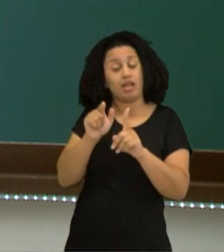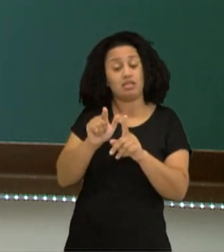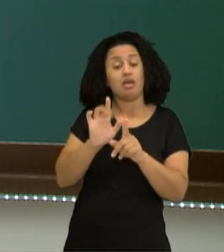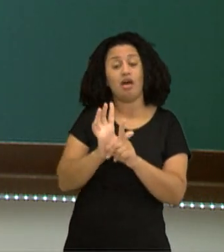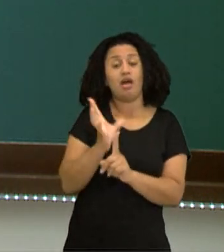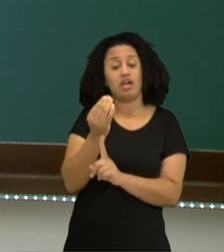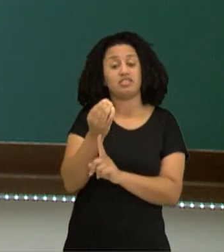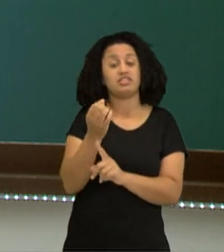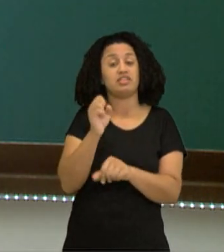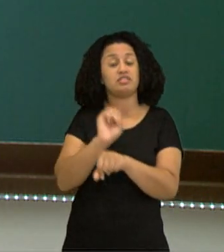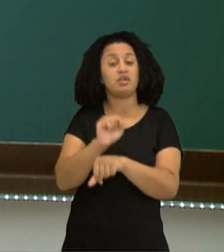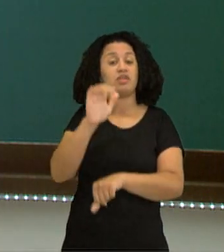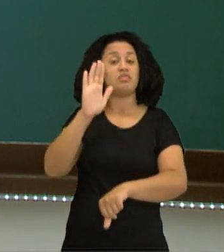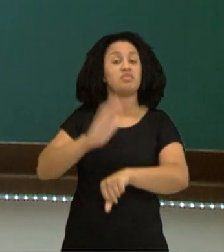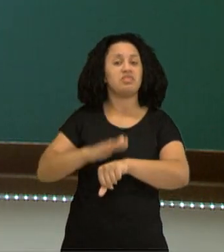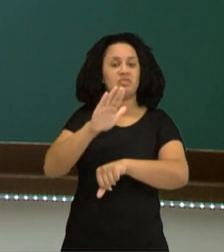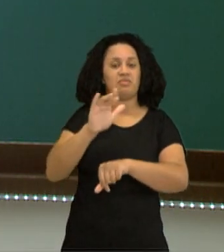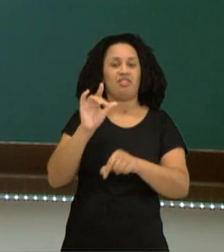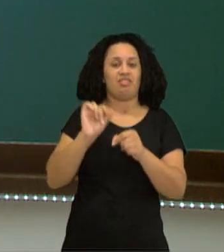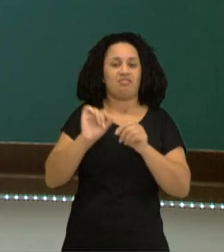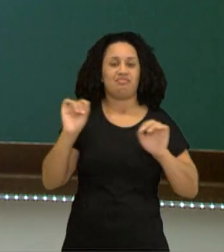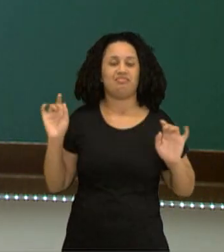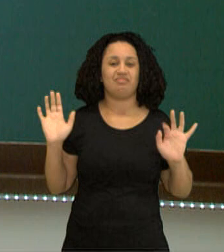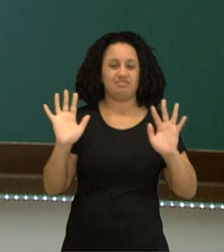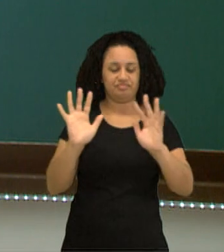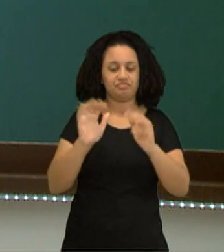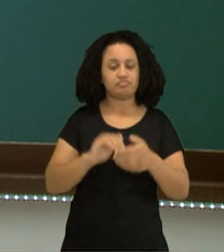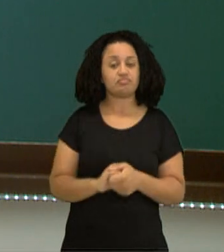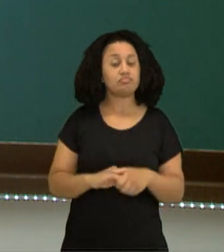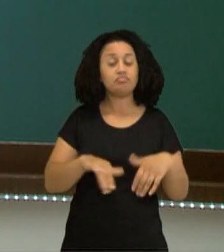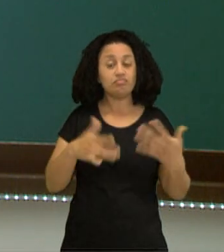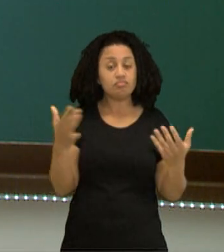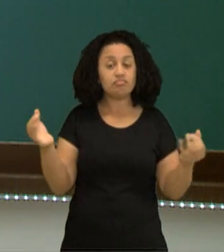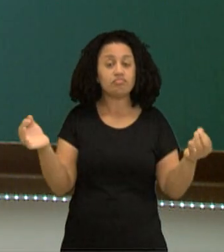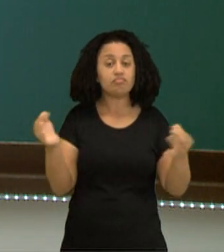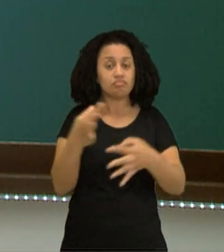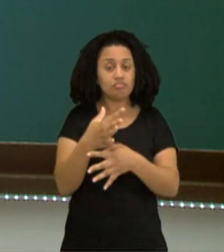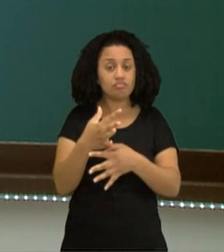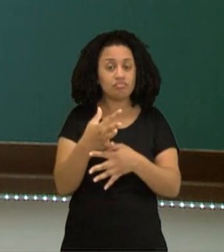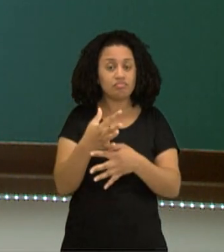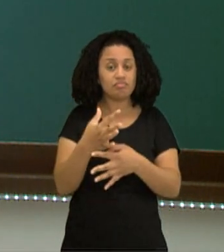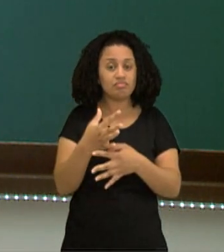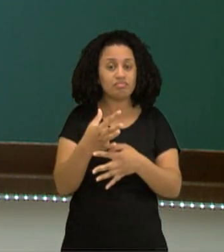aguardando o momento para começar um flash mob. E quando termina,